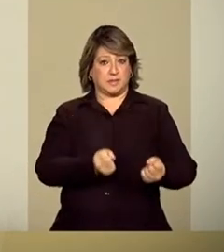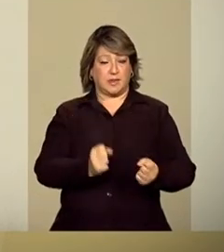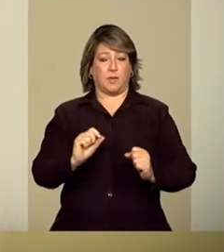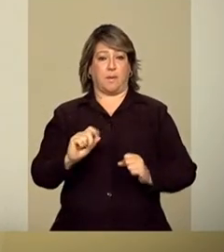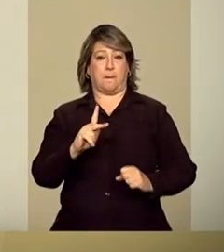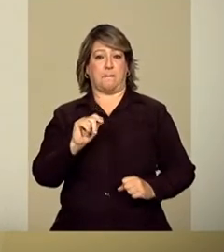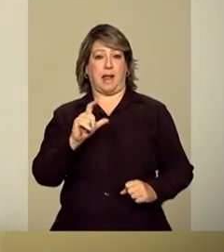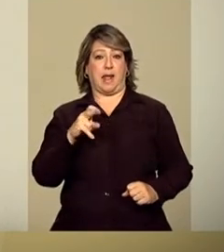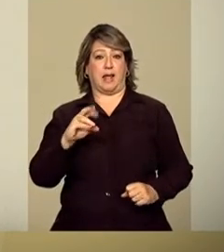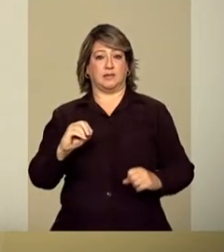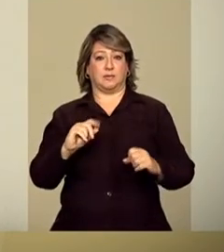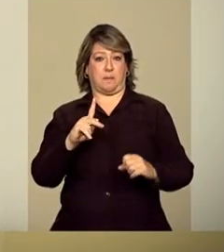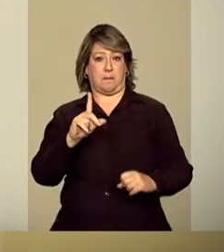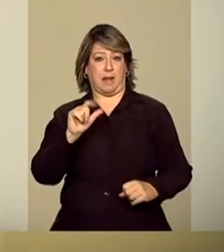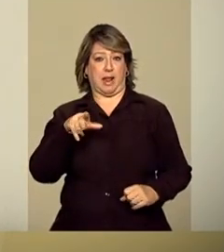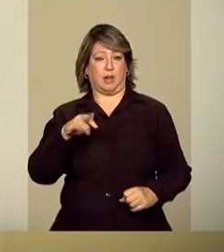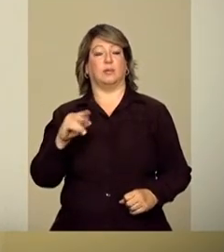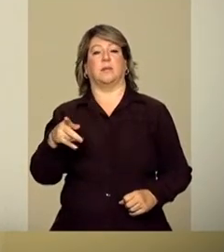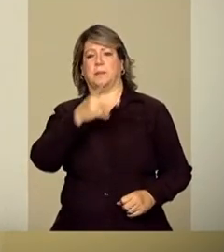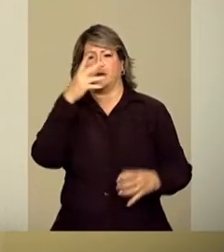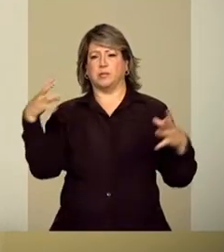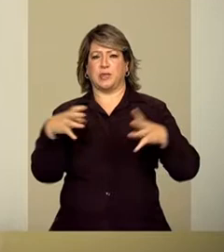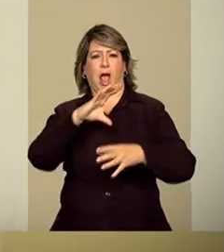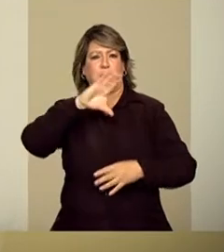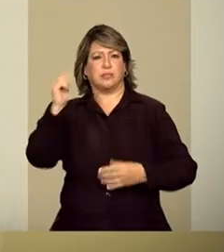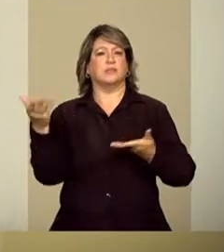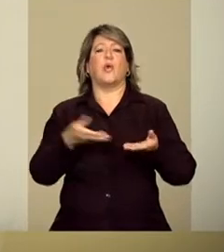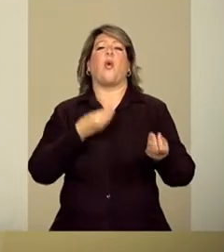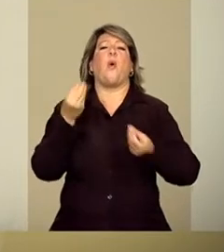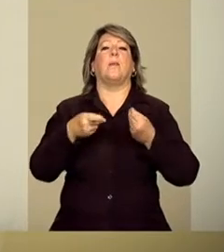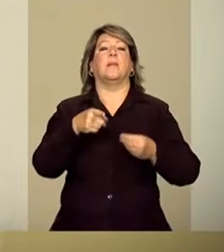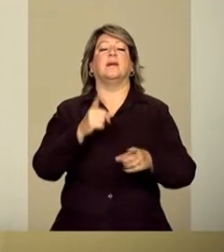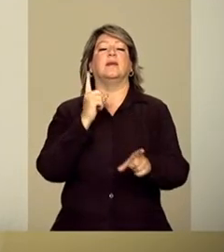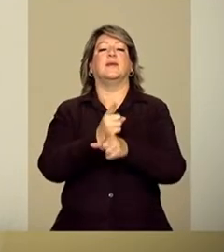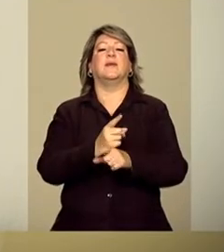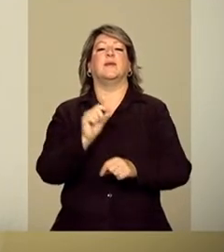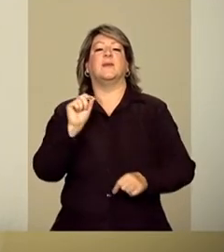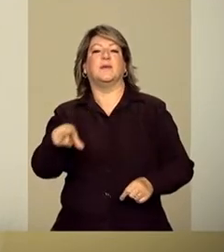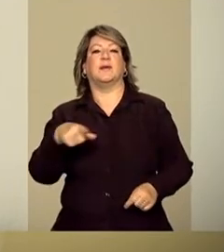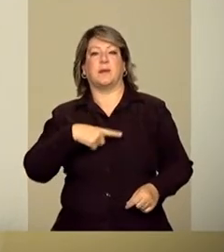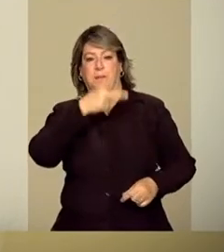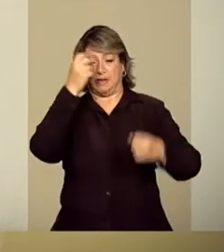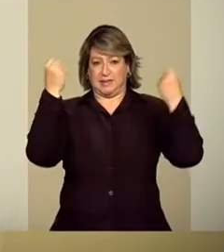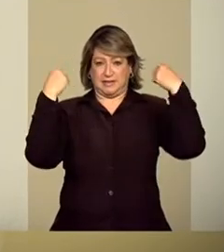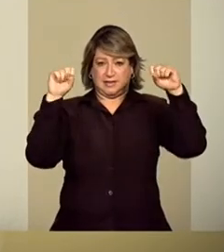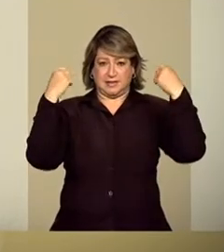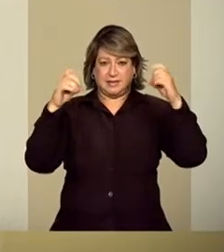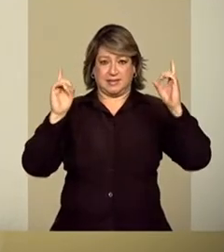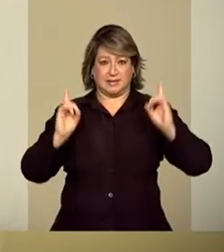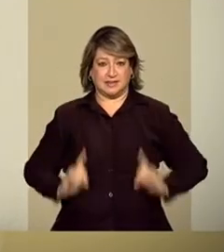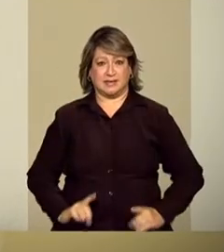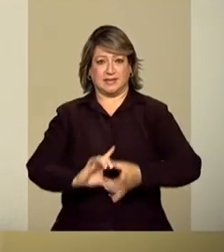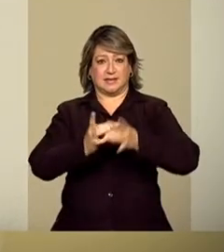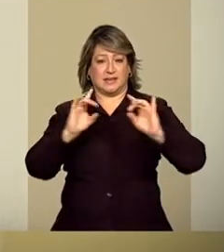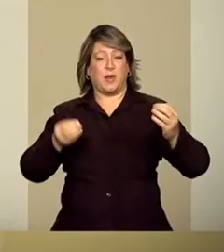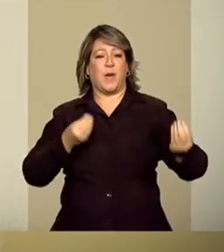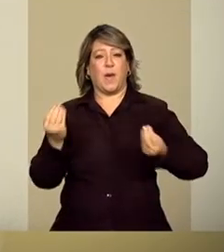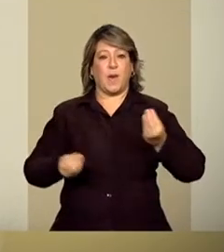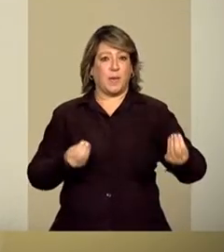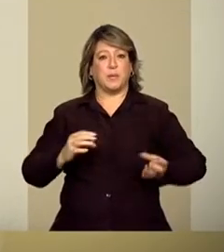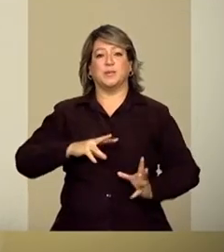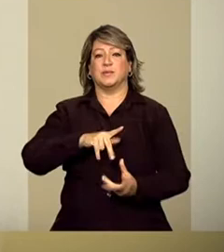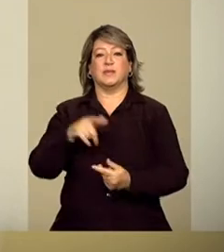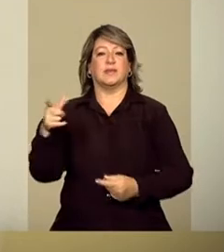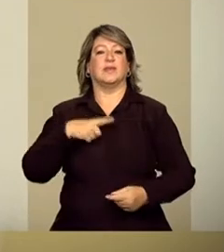um time de campeões. Conta pra gente, Presidenta, como foi o encontro com os atletas que disputaram o Mundial de Atletismo Paralímpico?